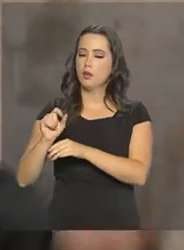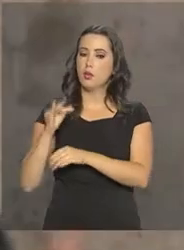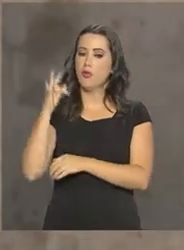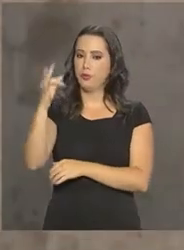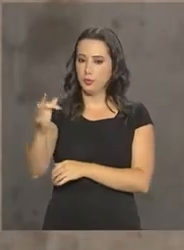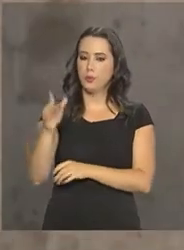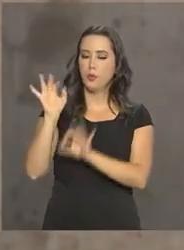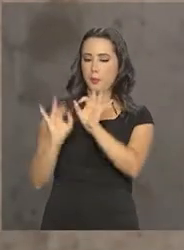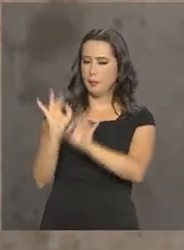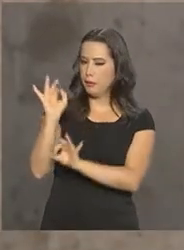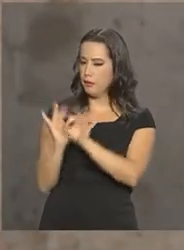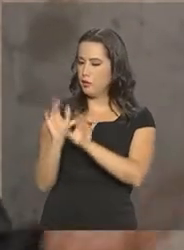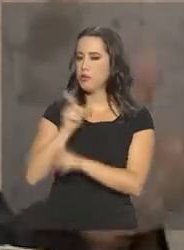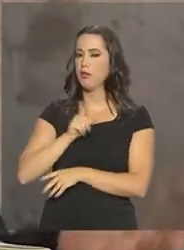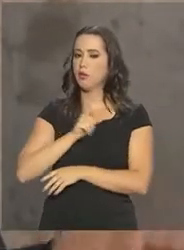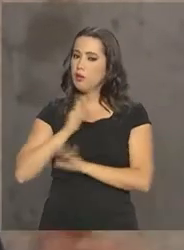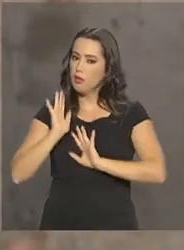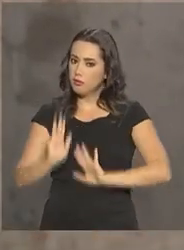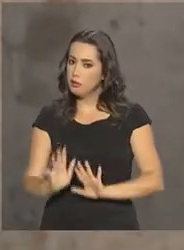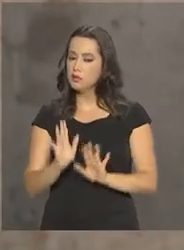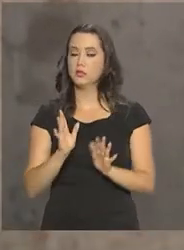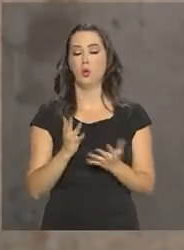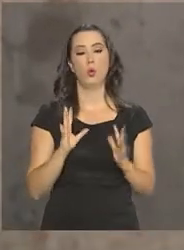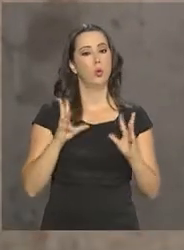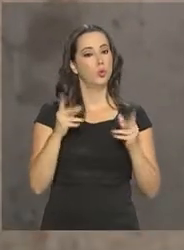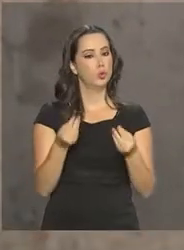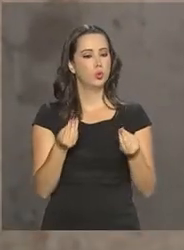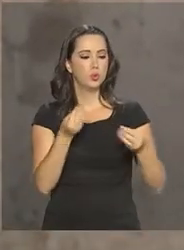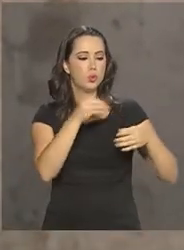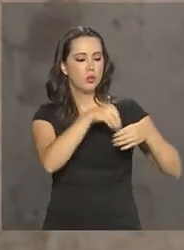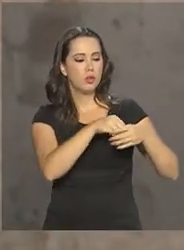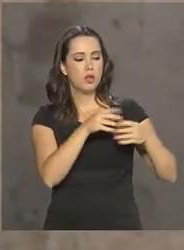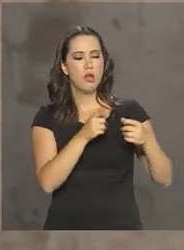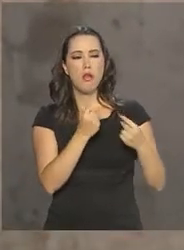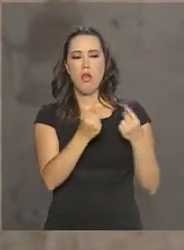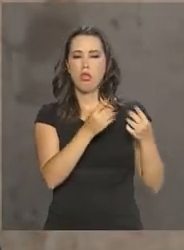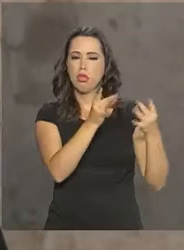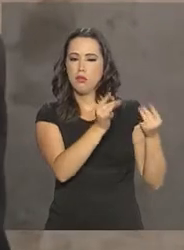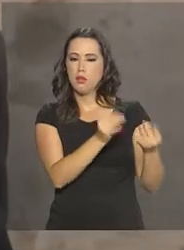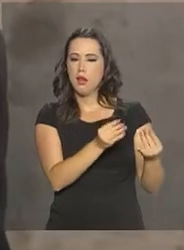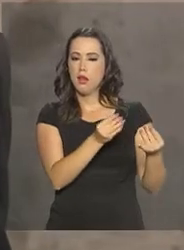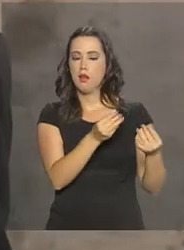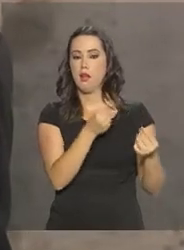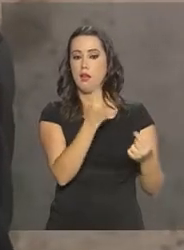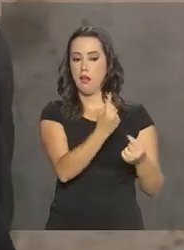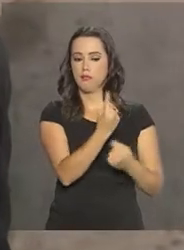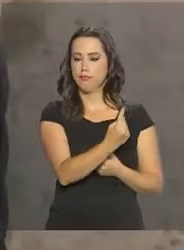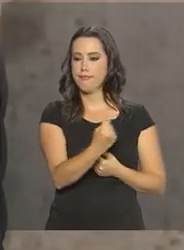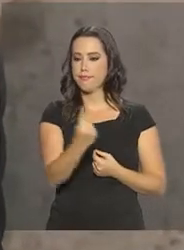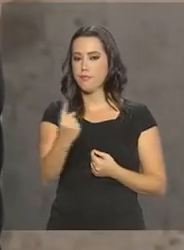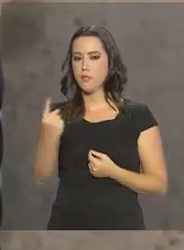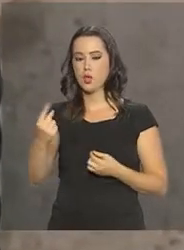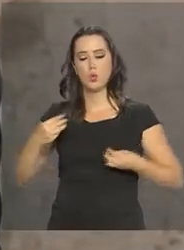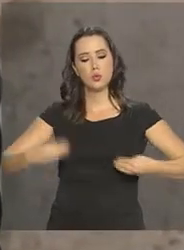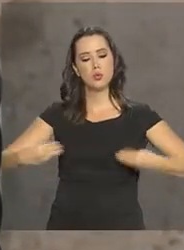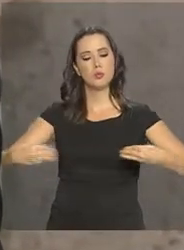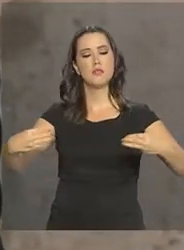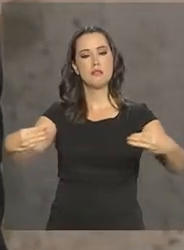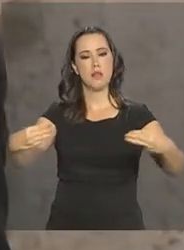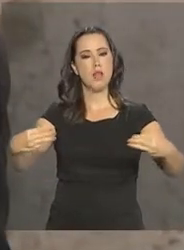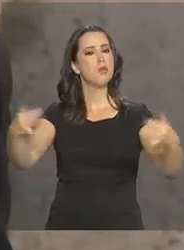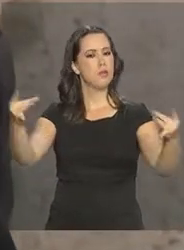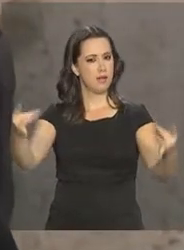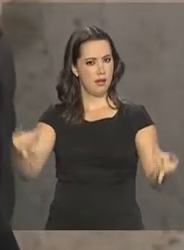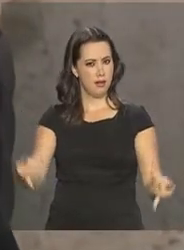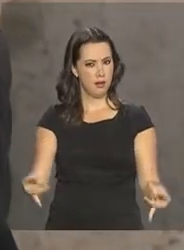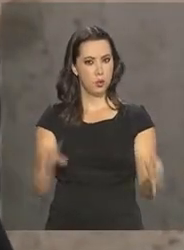projetado a estrutura de todos os ministérios estará também neste mesmo programa para que saiba